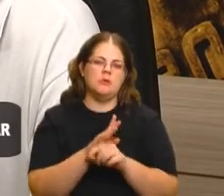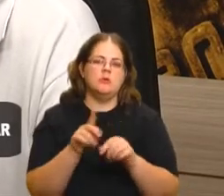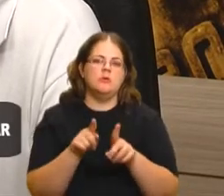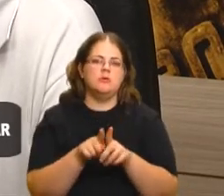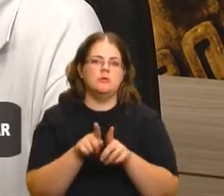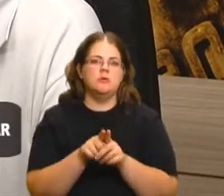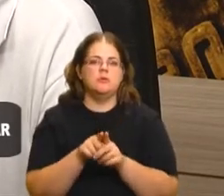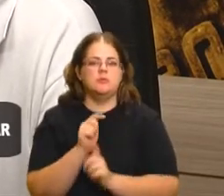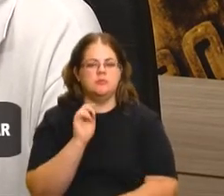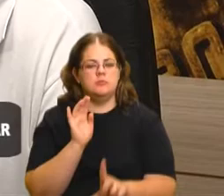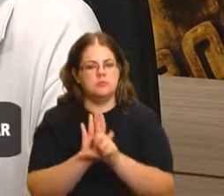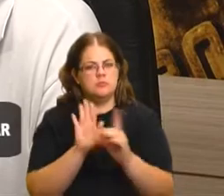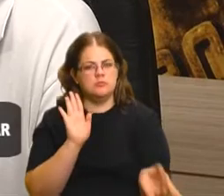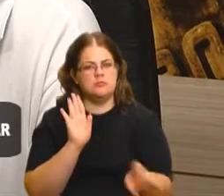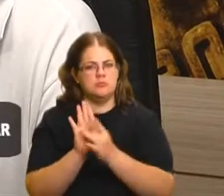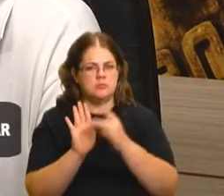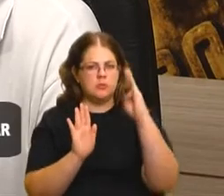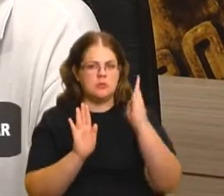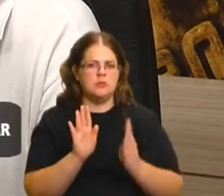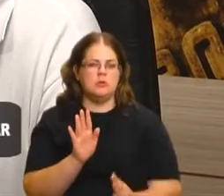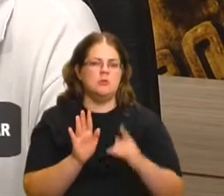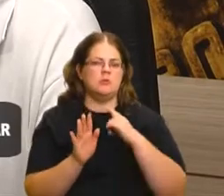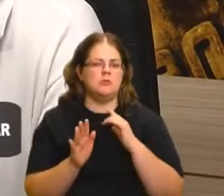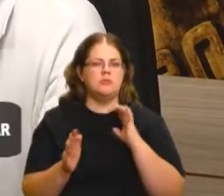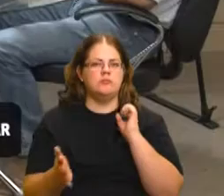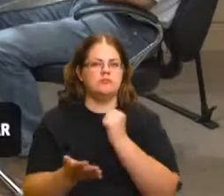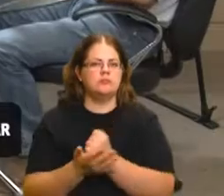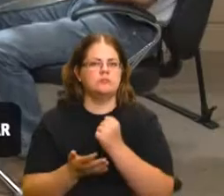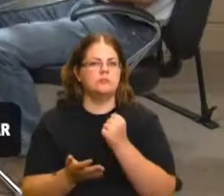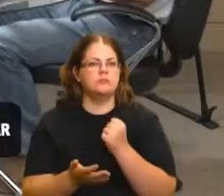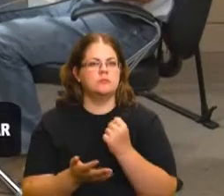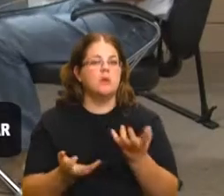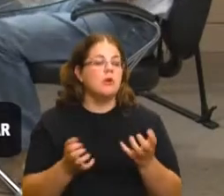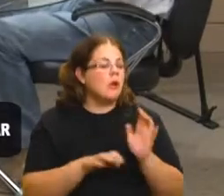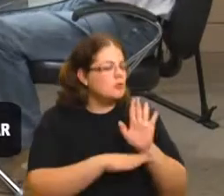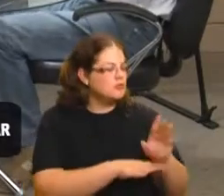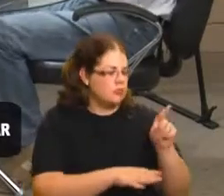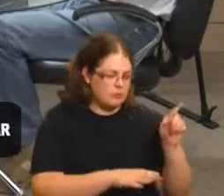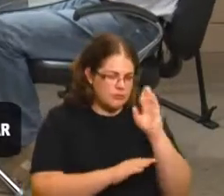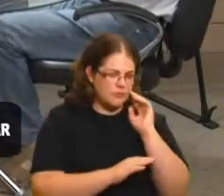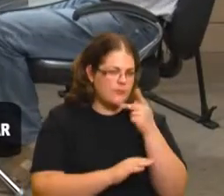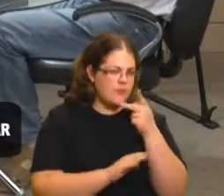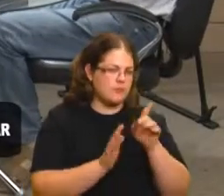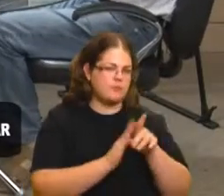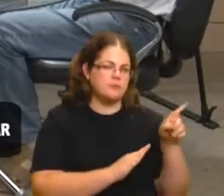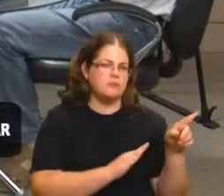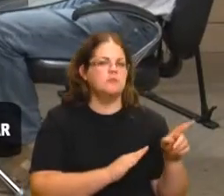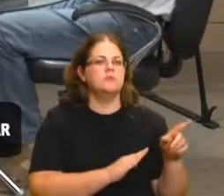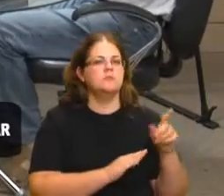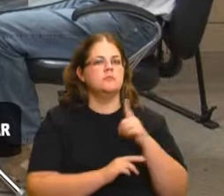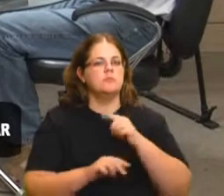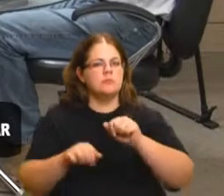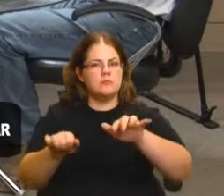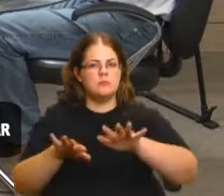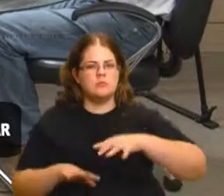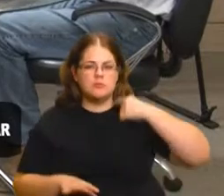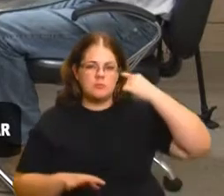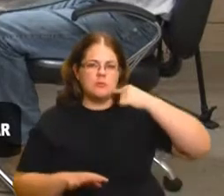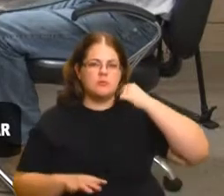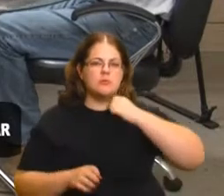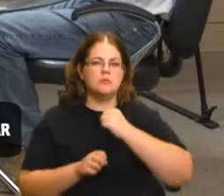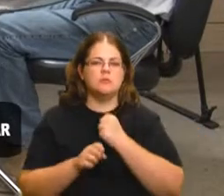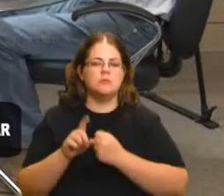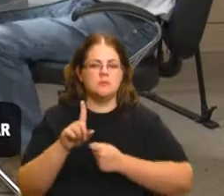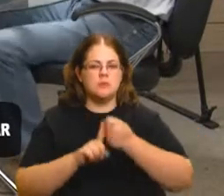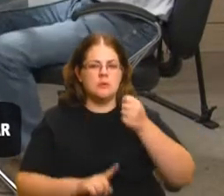dizer, é outorgada uma Constituição nova para o país, na realidade ela se impõe Só para sobre a ajudar uma Constituição. pergunta, o Congresso, depois de novembro